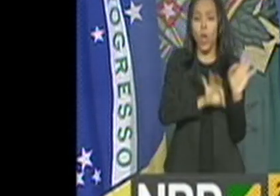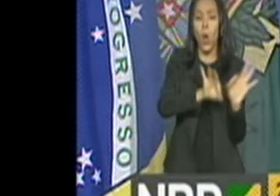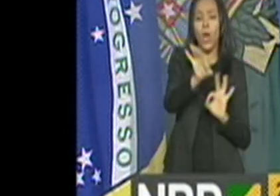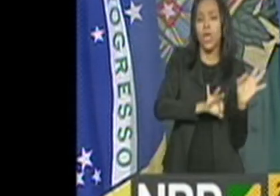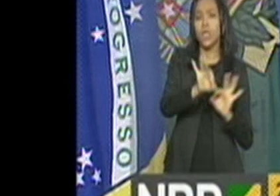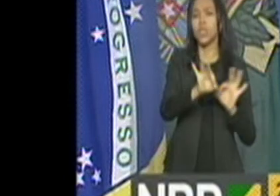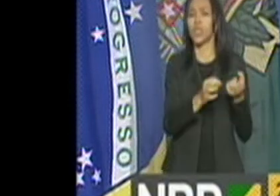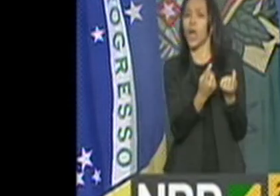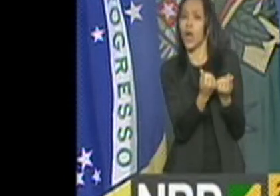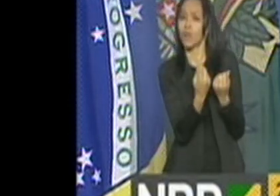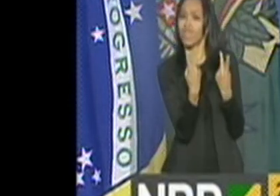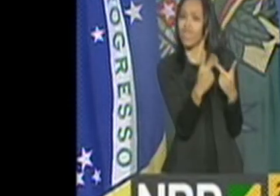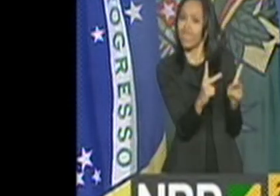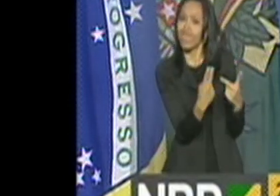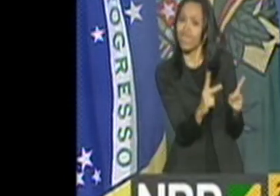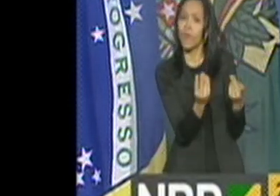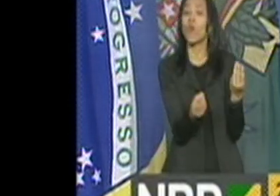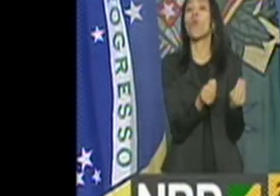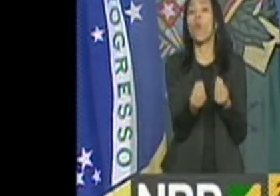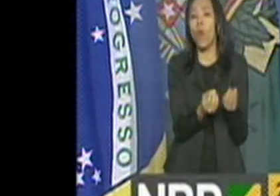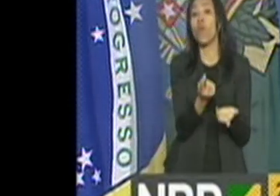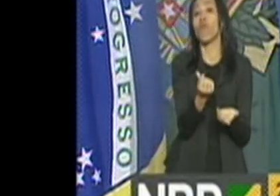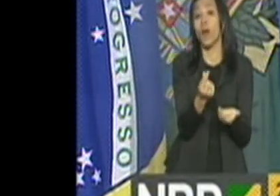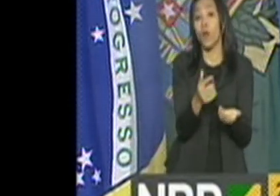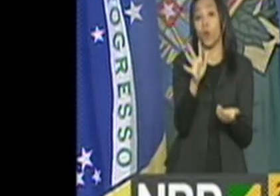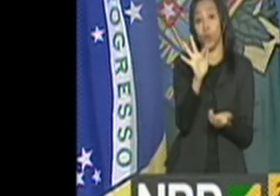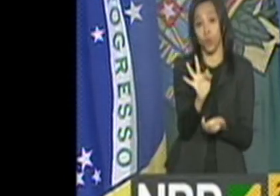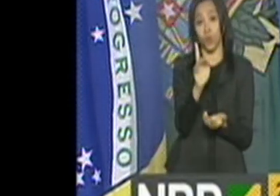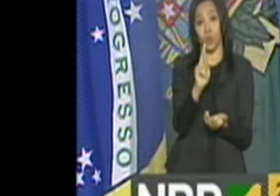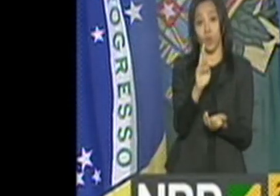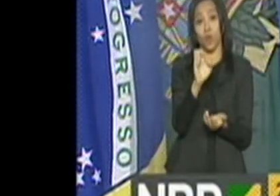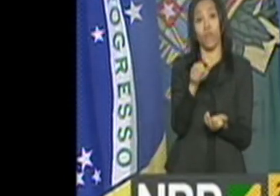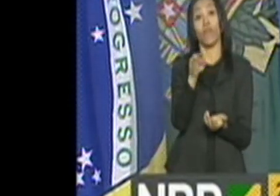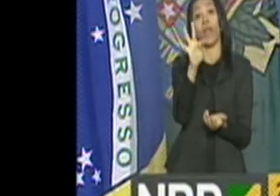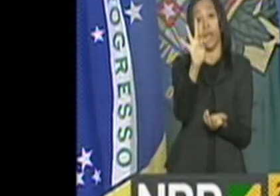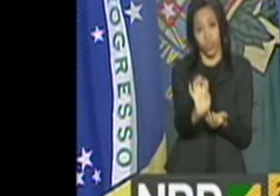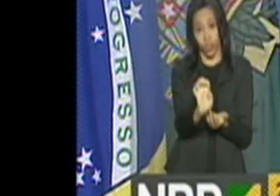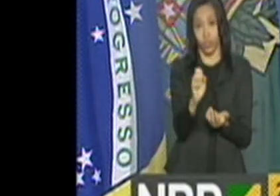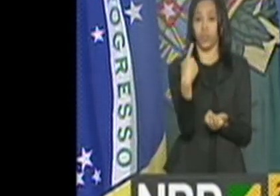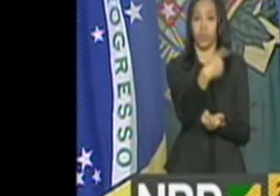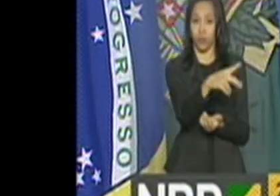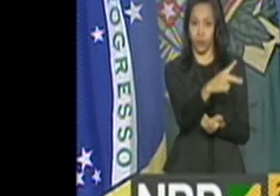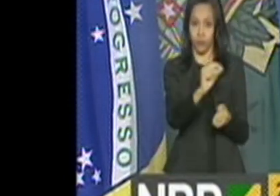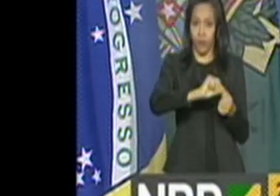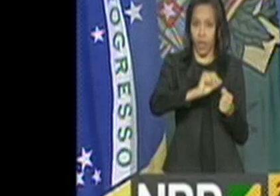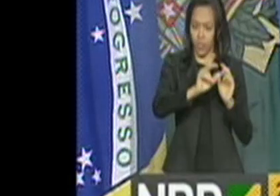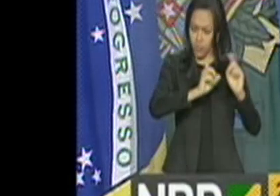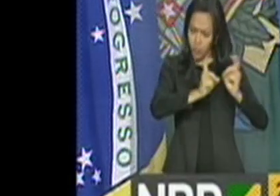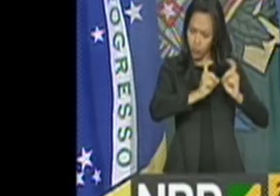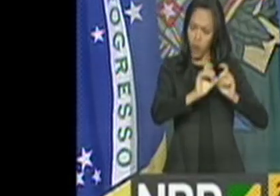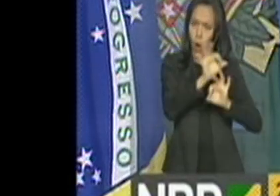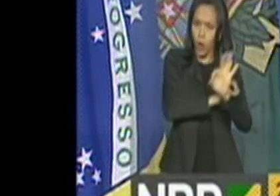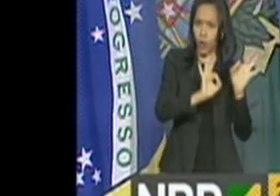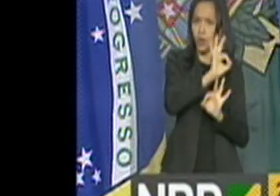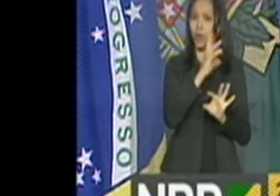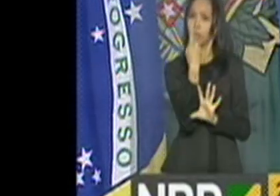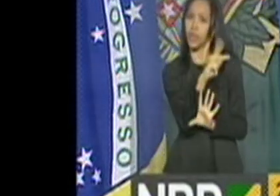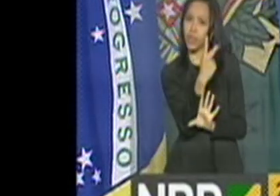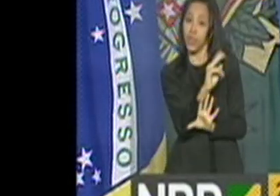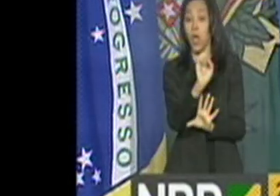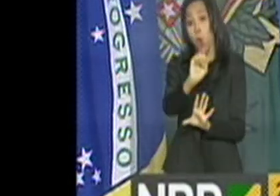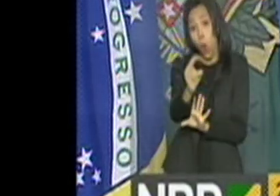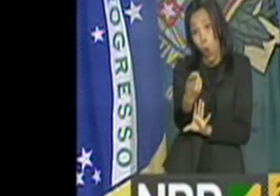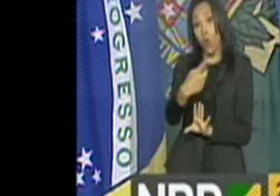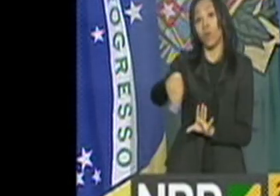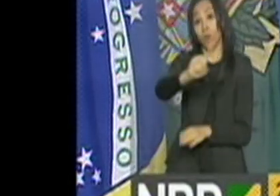custos e o valor do frete. É a chamada previsibilidade para que o caminhoneiro ou as